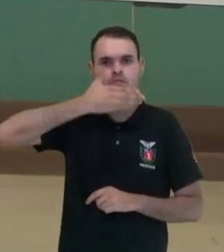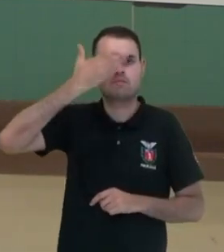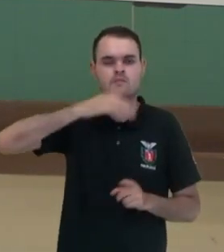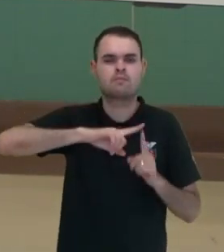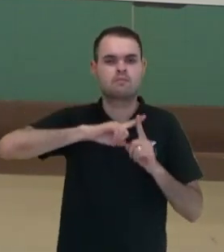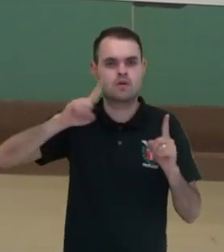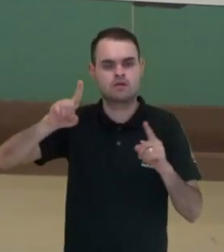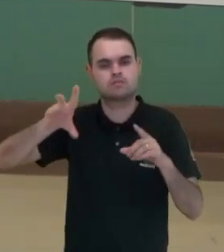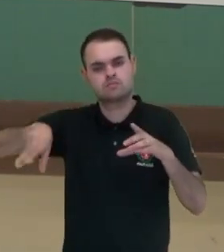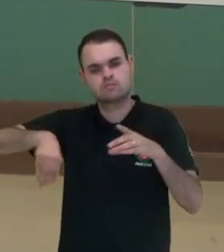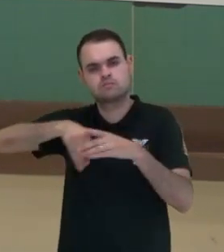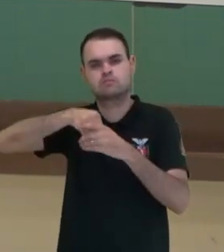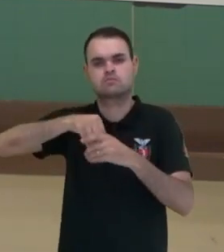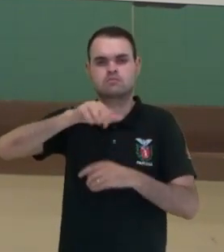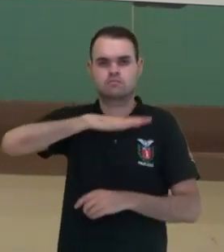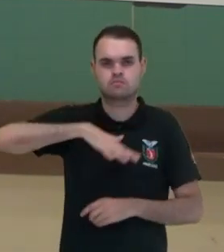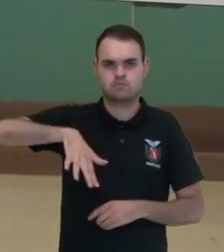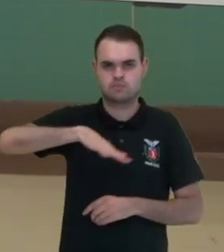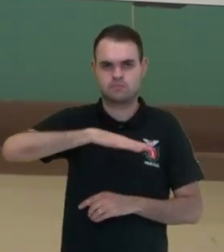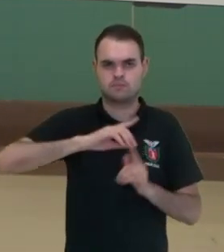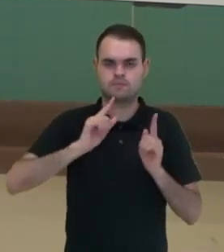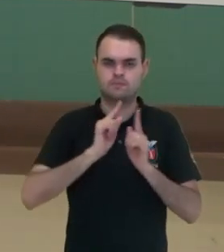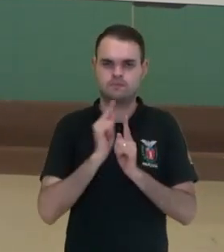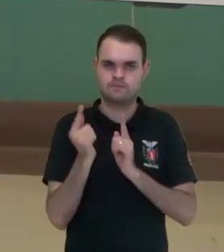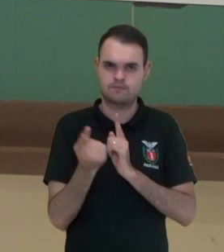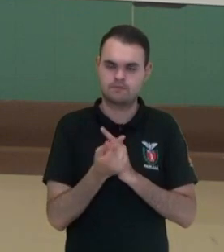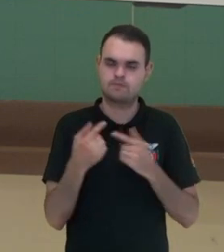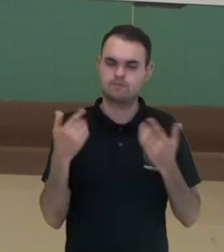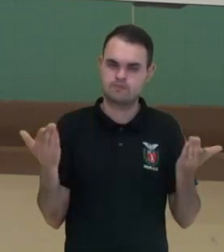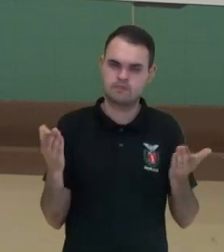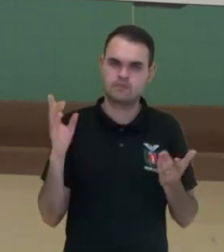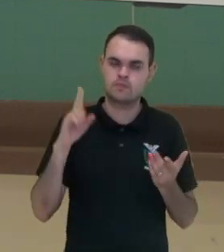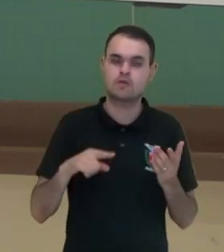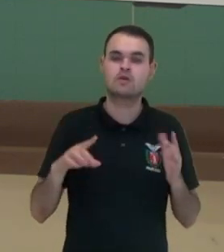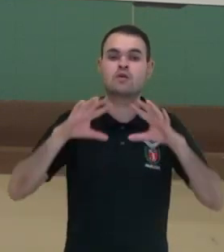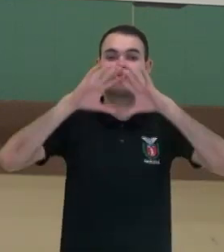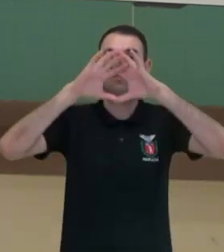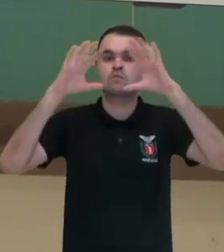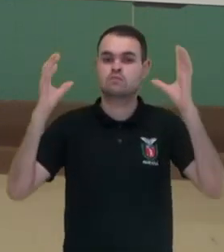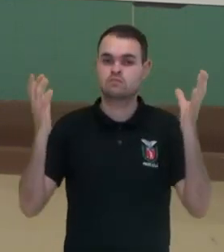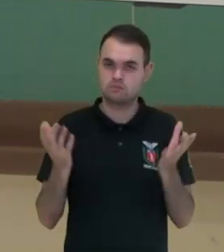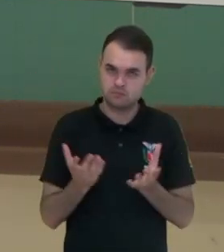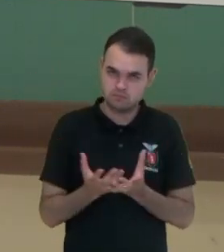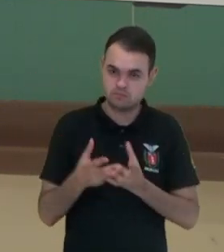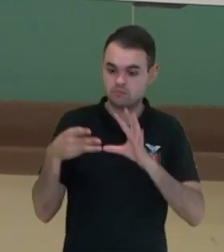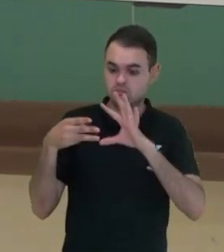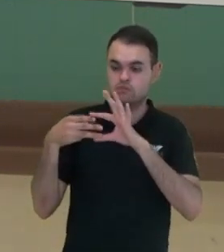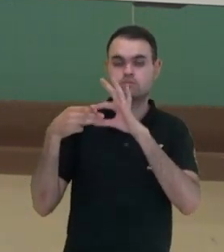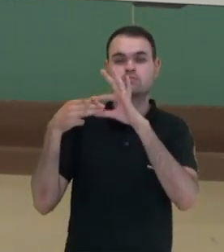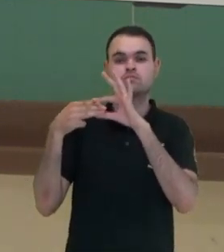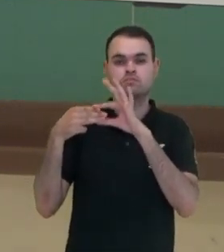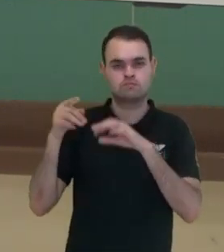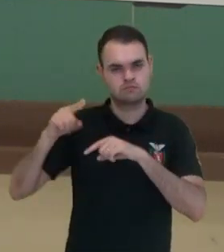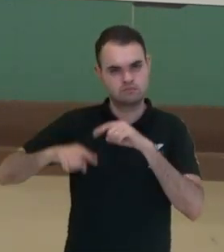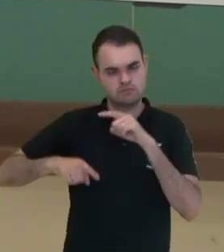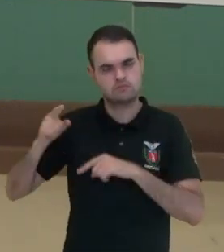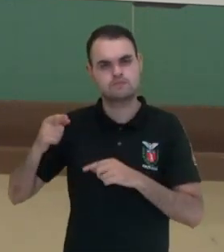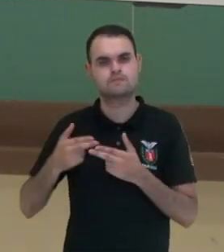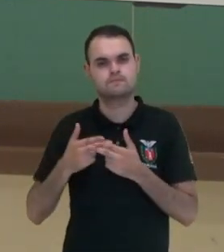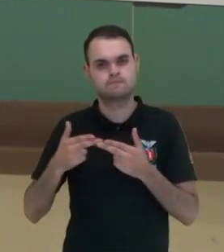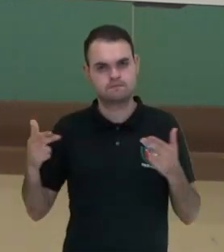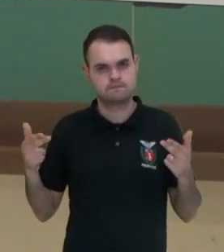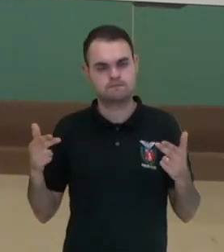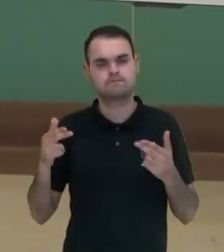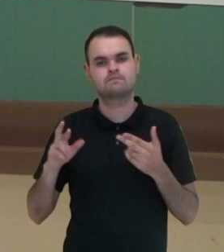fazem parte daquele espaço. E aí nós dizemos então que ele é esse conjunto integrado de elementos